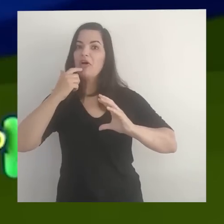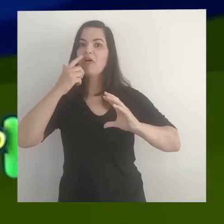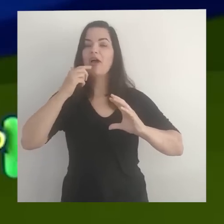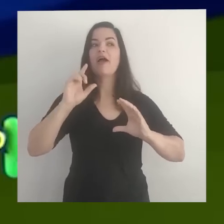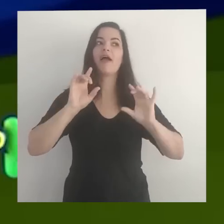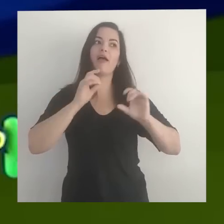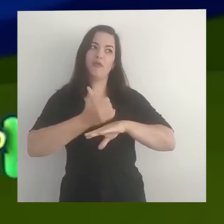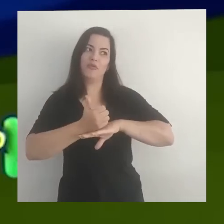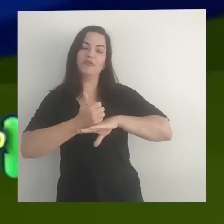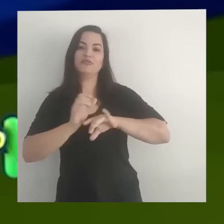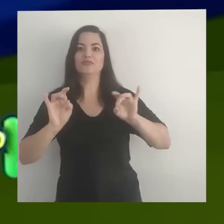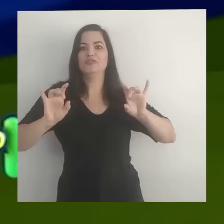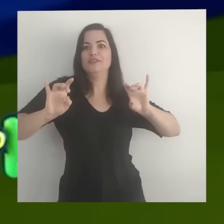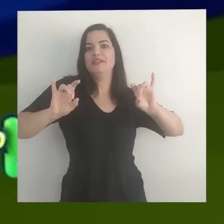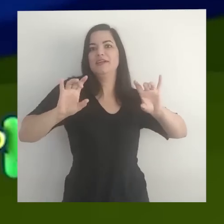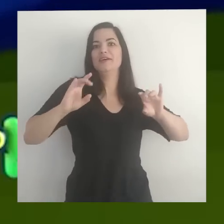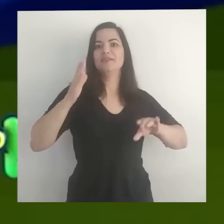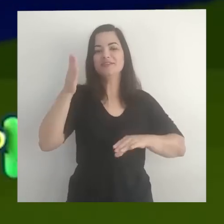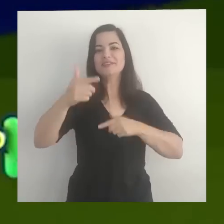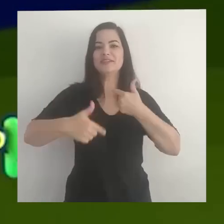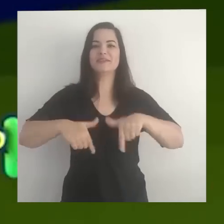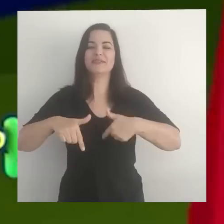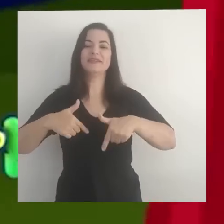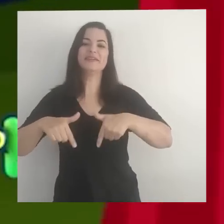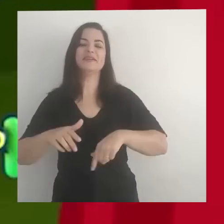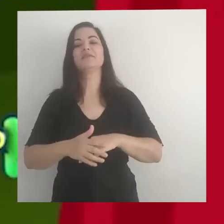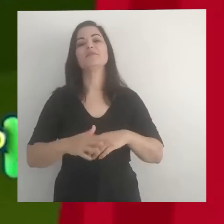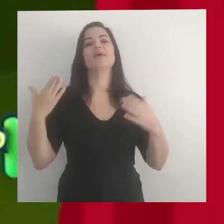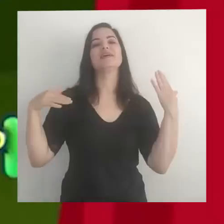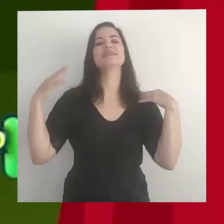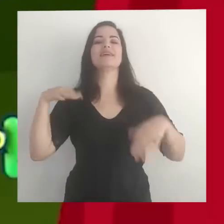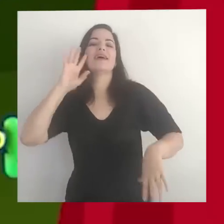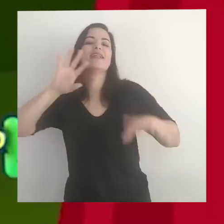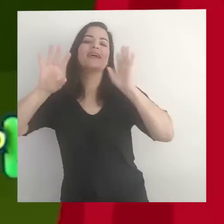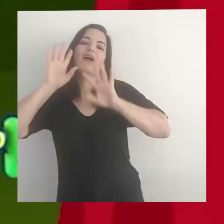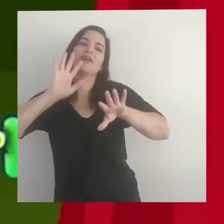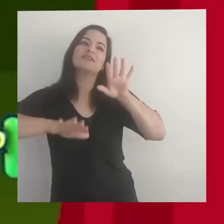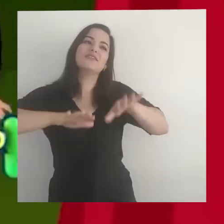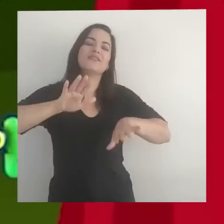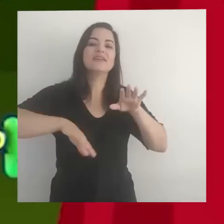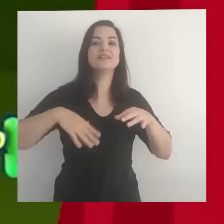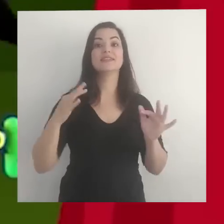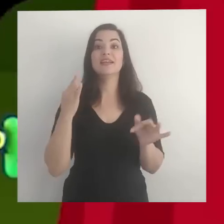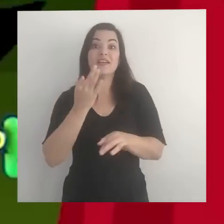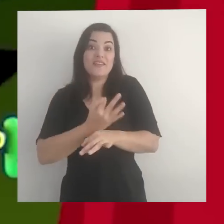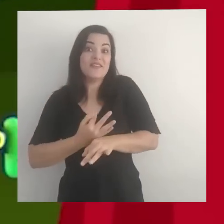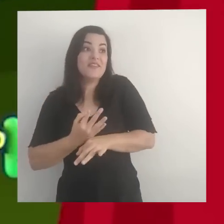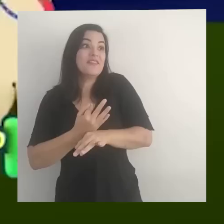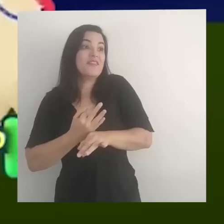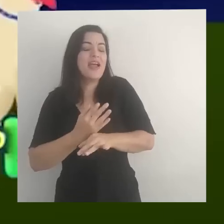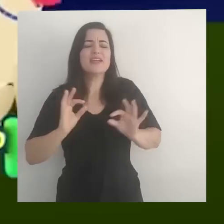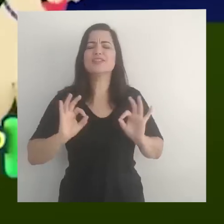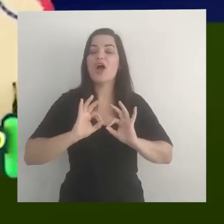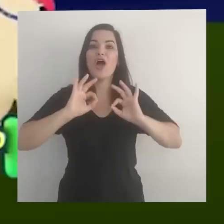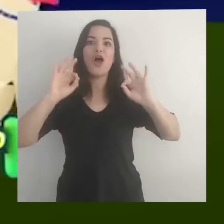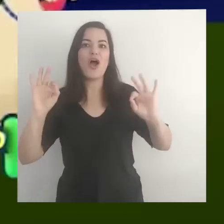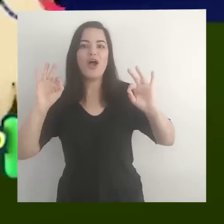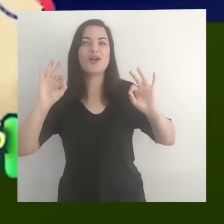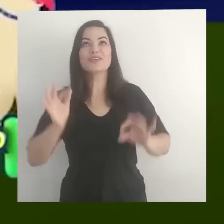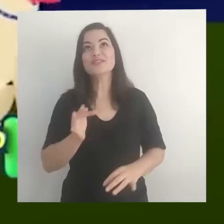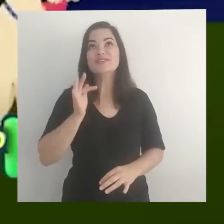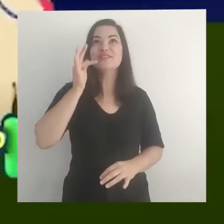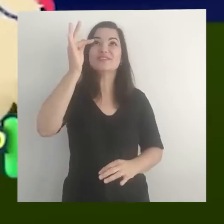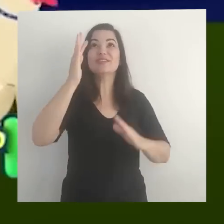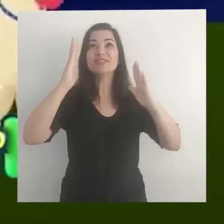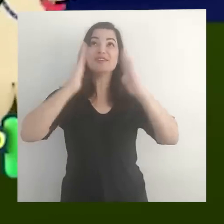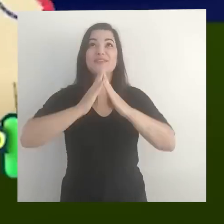Marte pode ser legal. Férias em Marte, super genial. Viver um dia em Marte vai